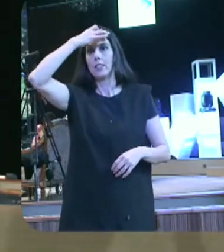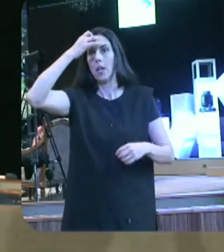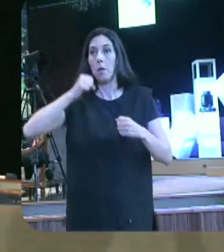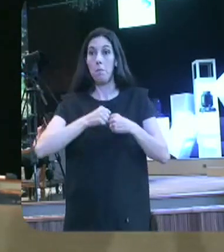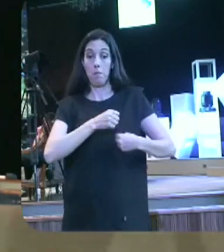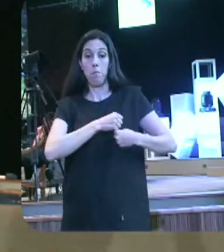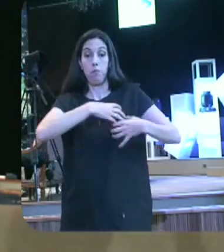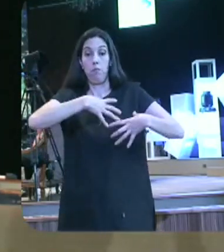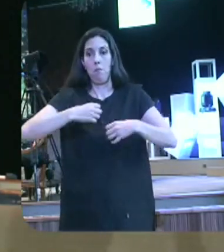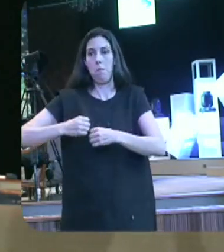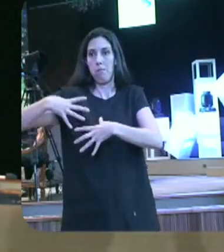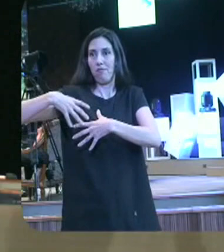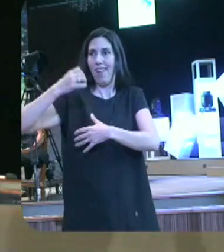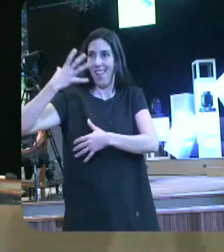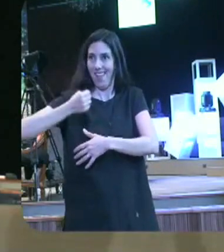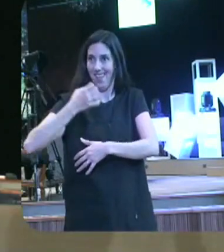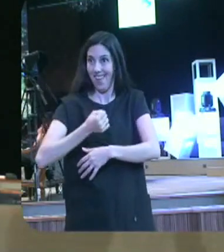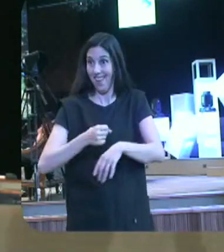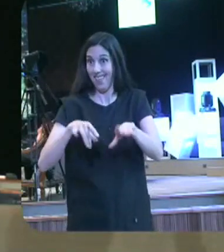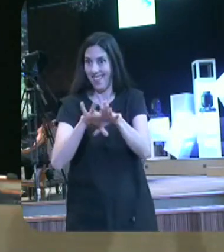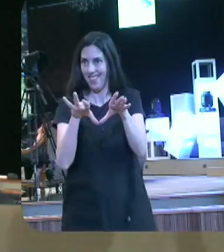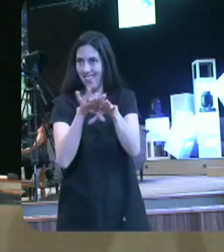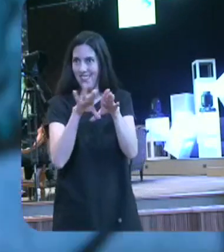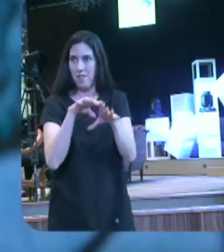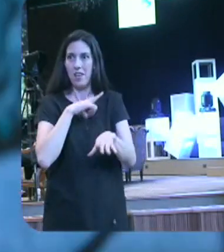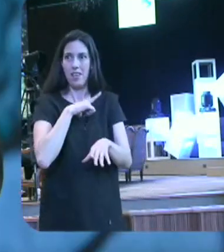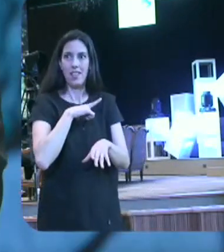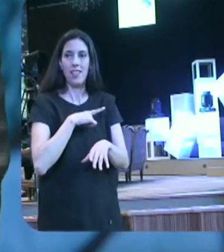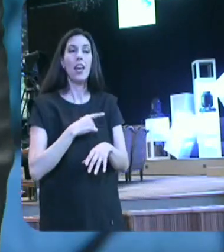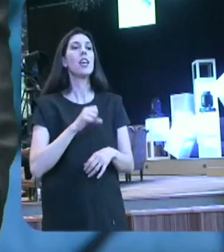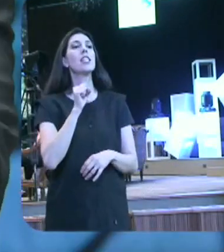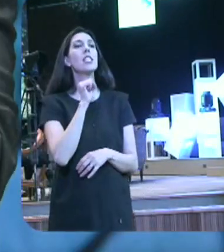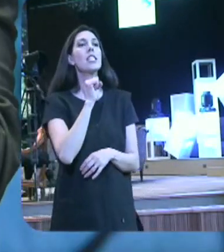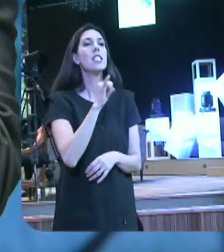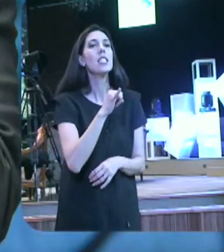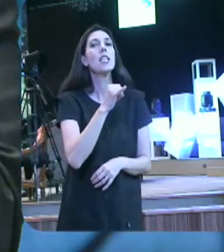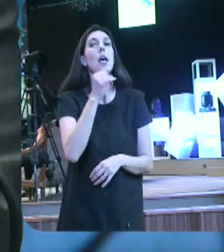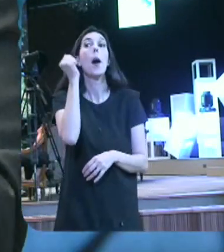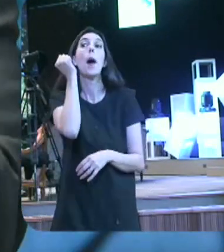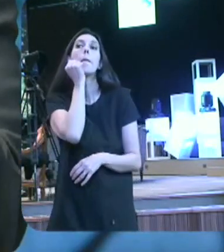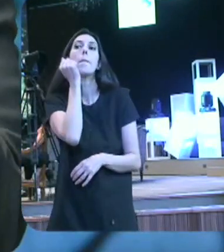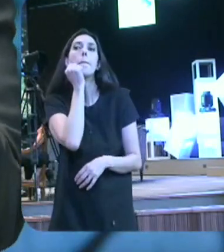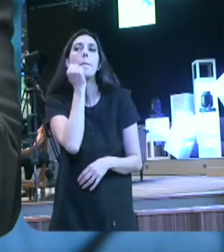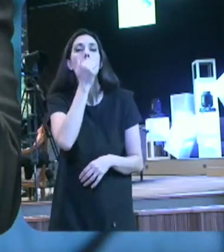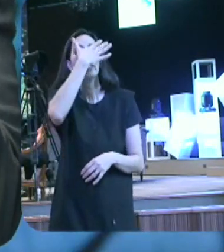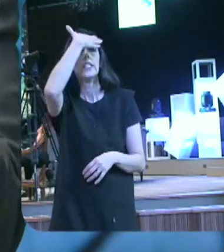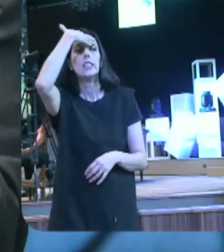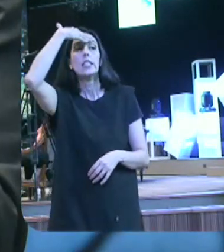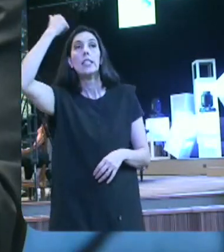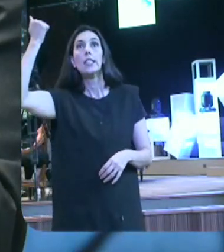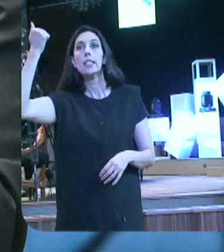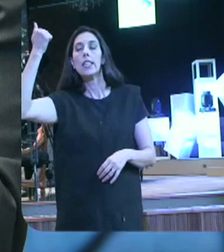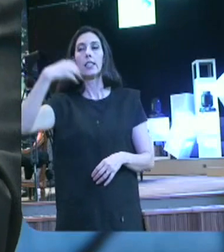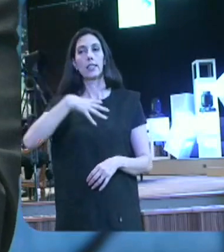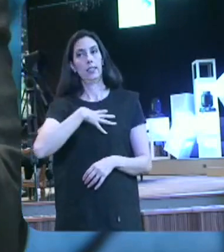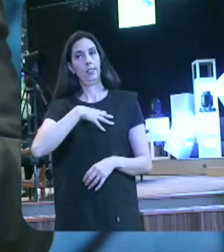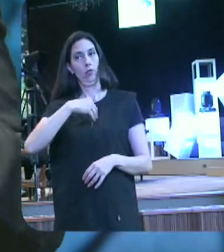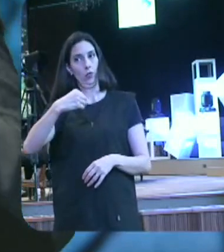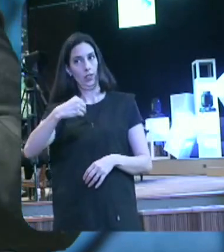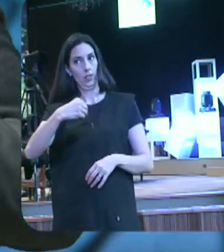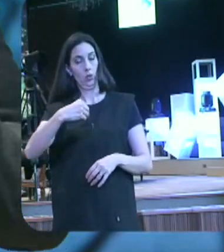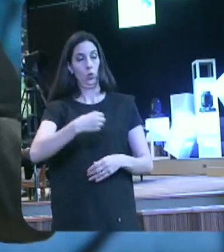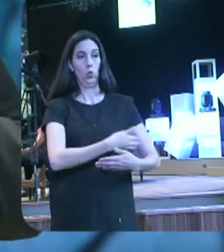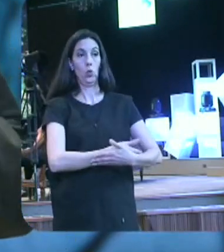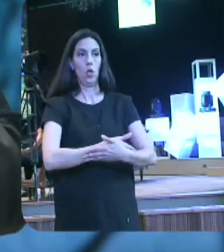produzido nas glândulas mamárias, se a mãe esquecesse de alimentar o seu filho,